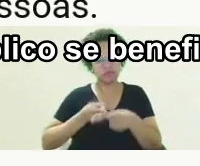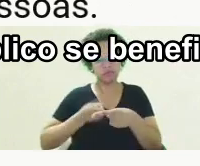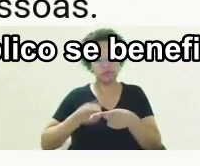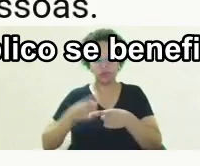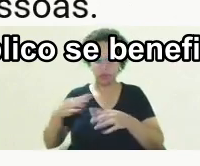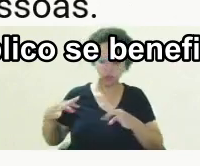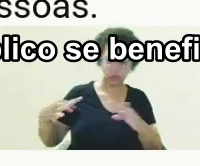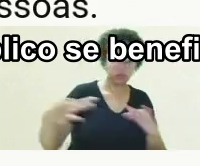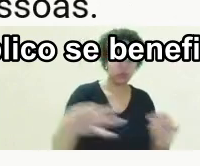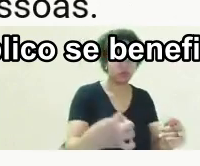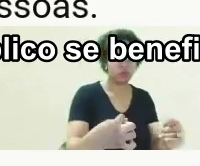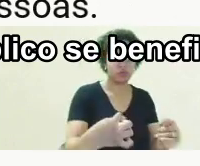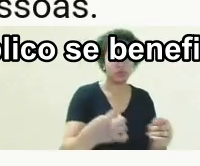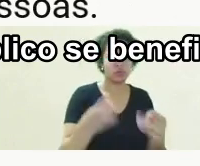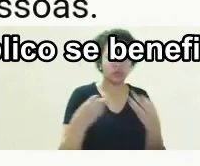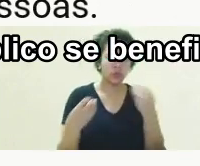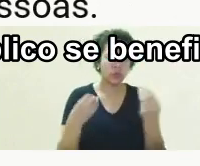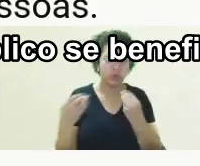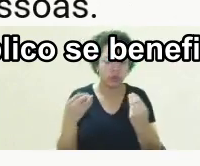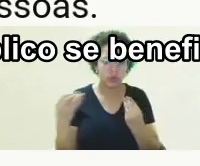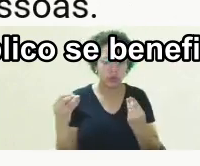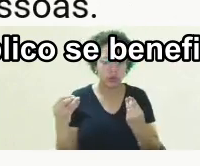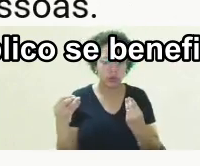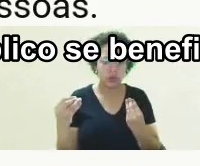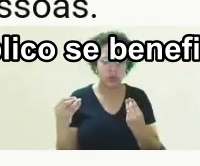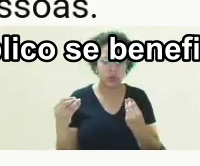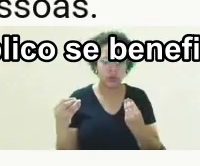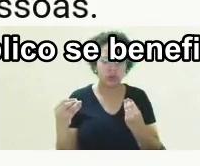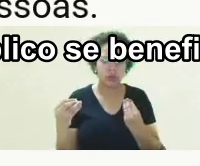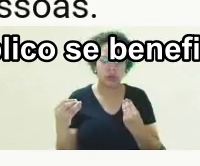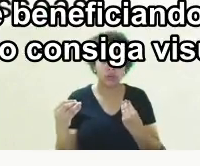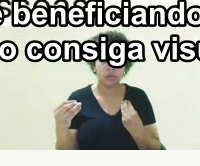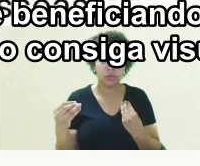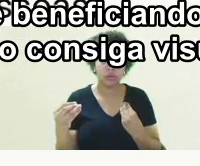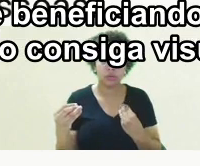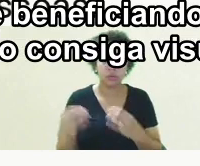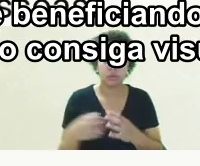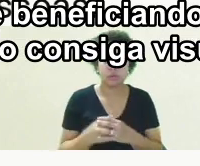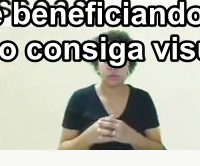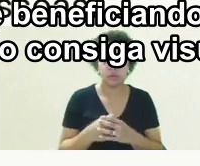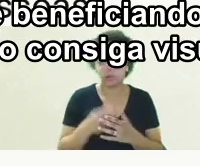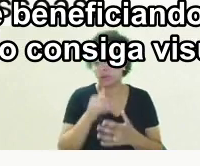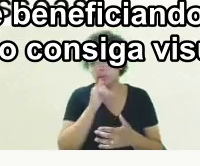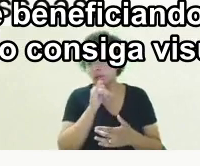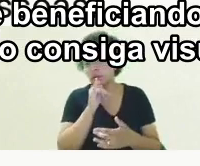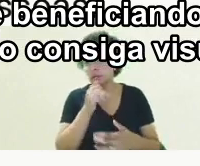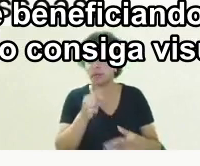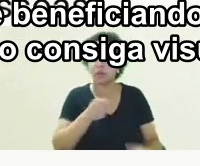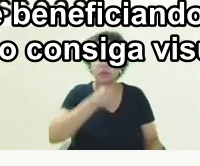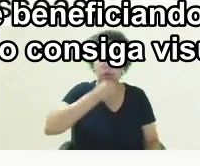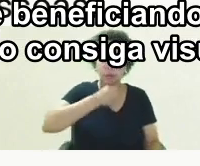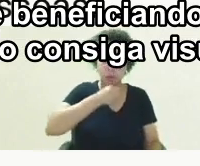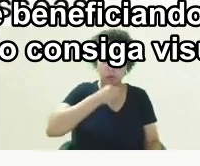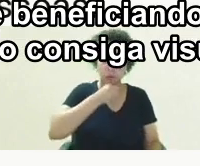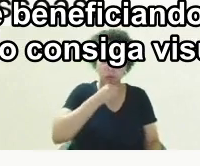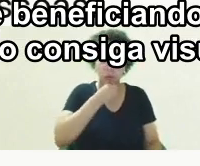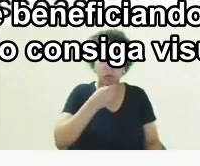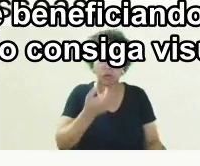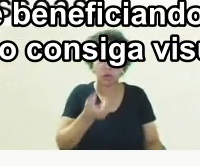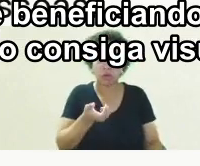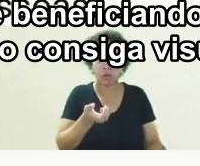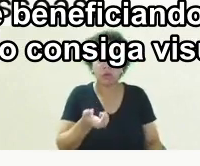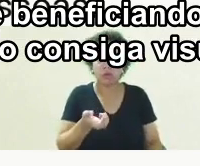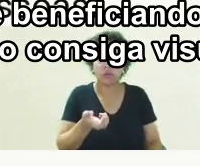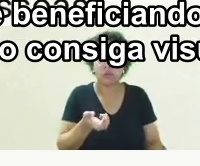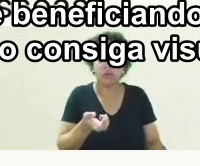se beneficia dessa audiodescrição? Bom, um idoso, a gente pode ter ele se beneficiando